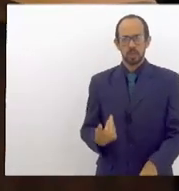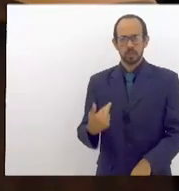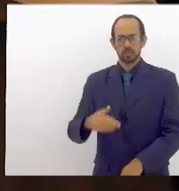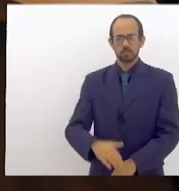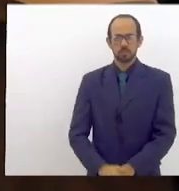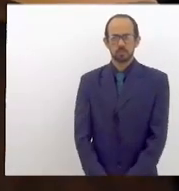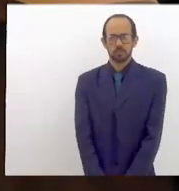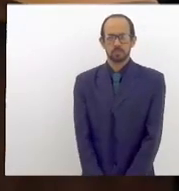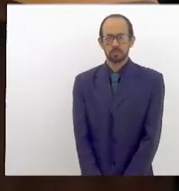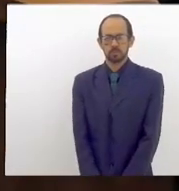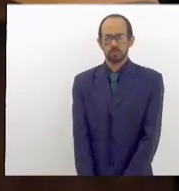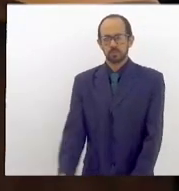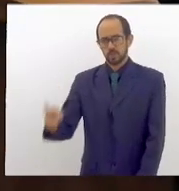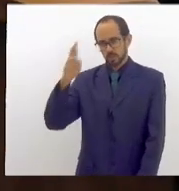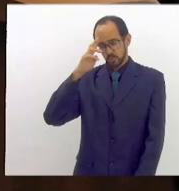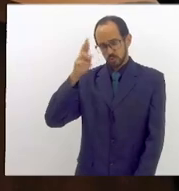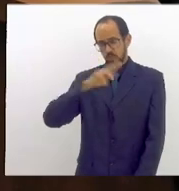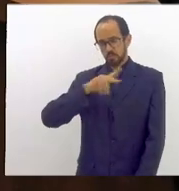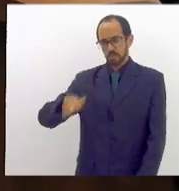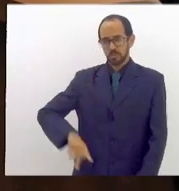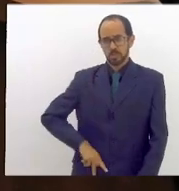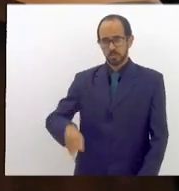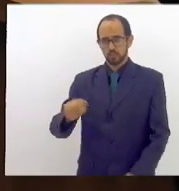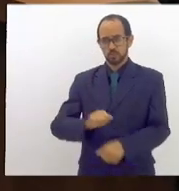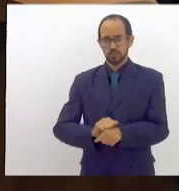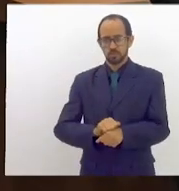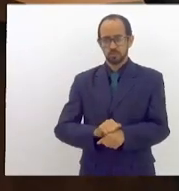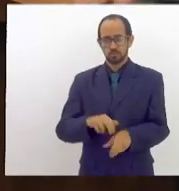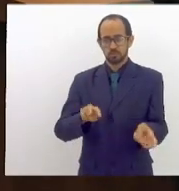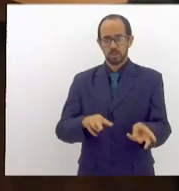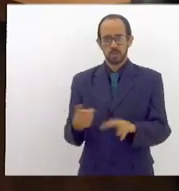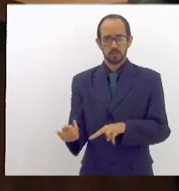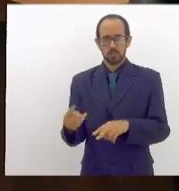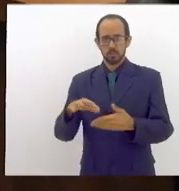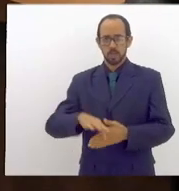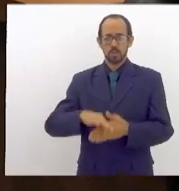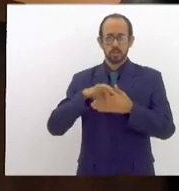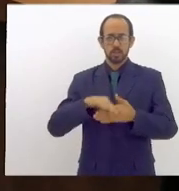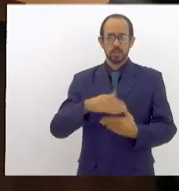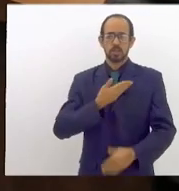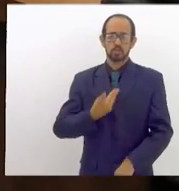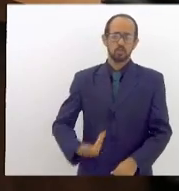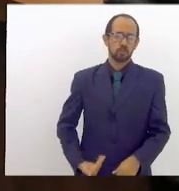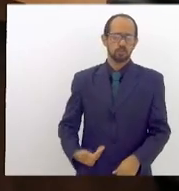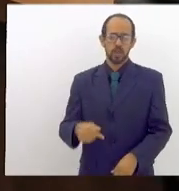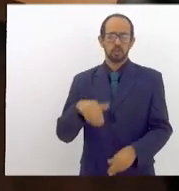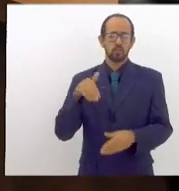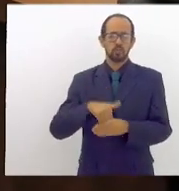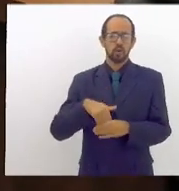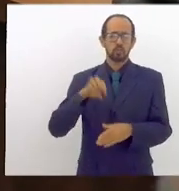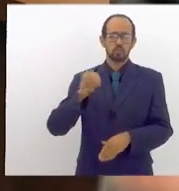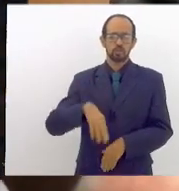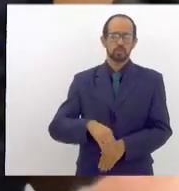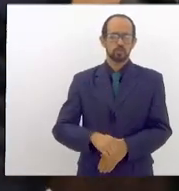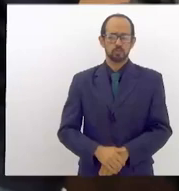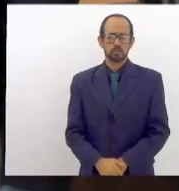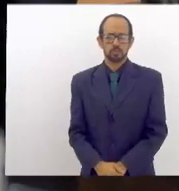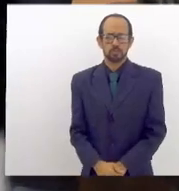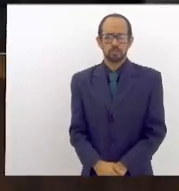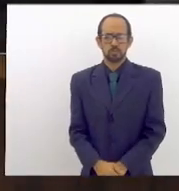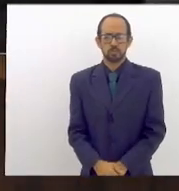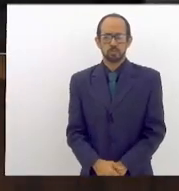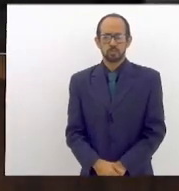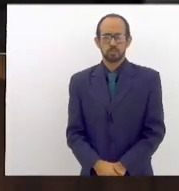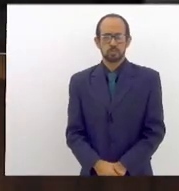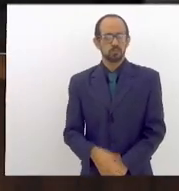senhor presidente para encaminhar pela liderança do governo o voto sim senhor presidente